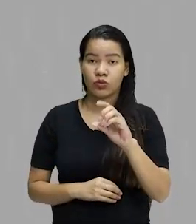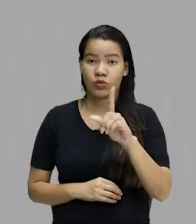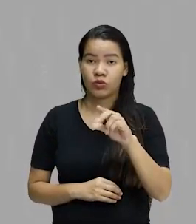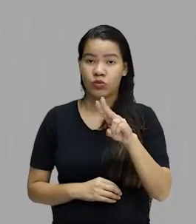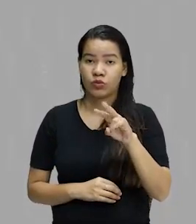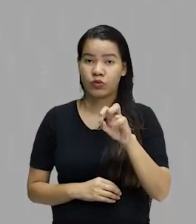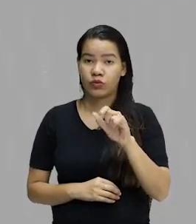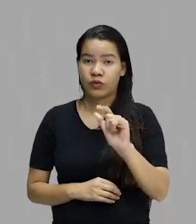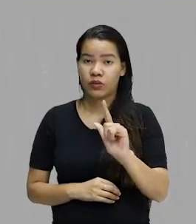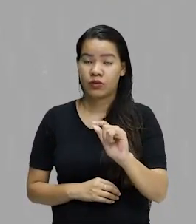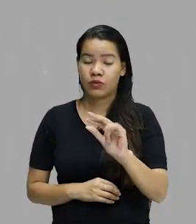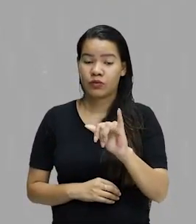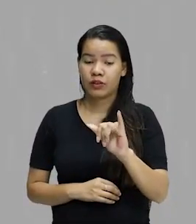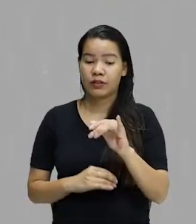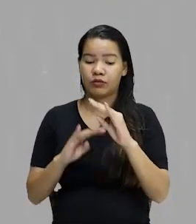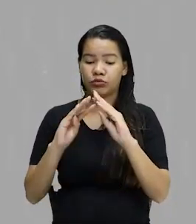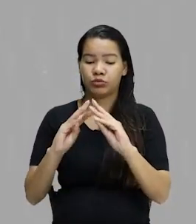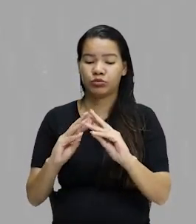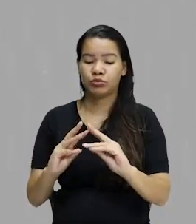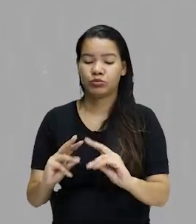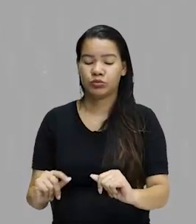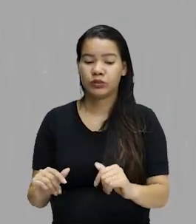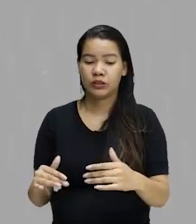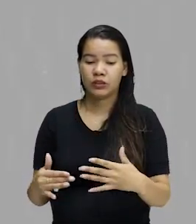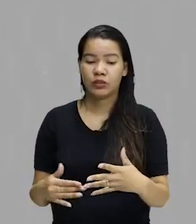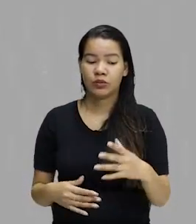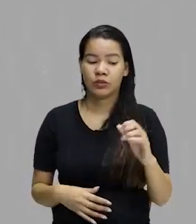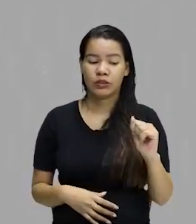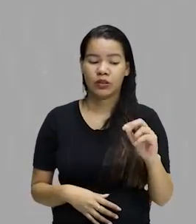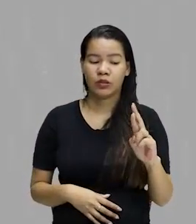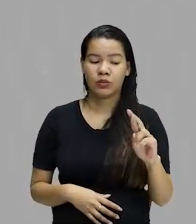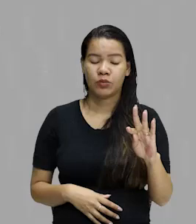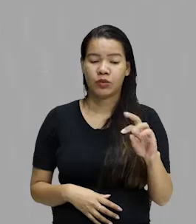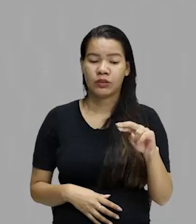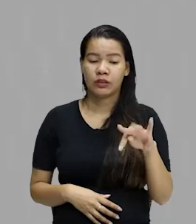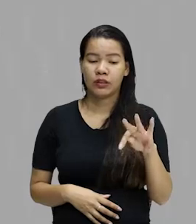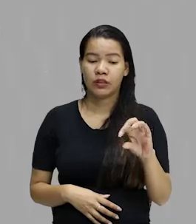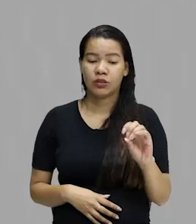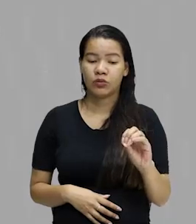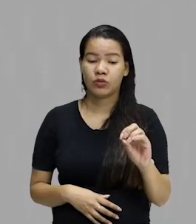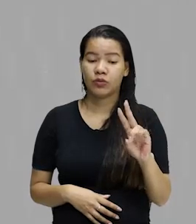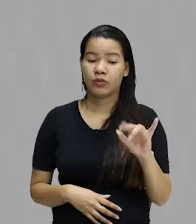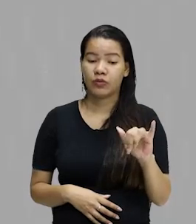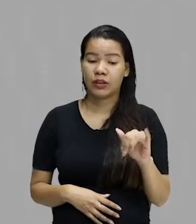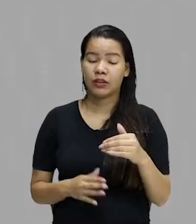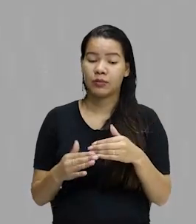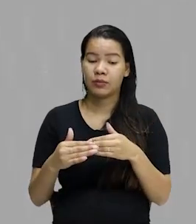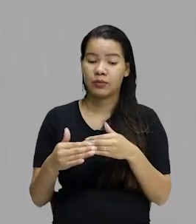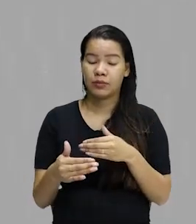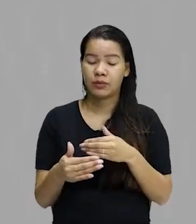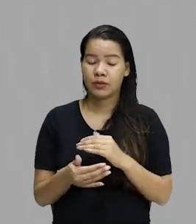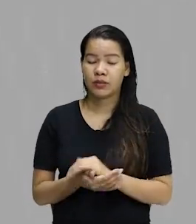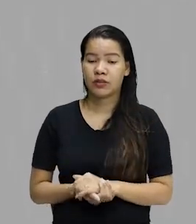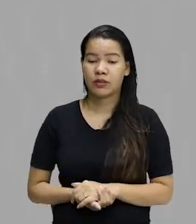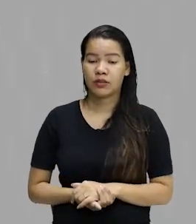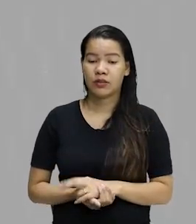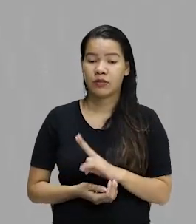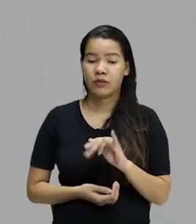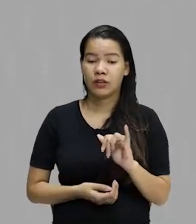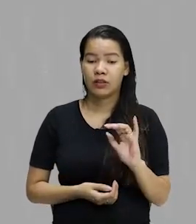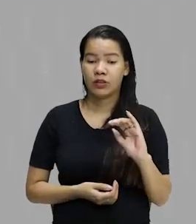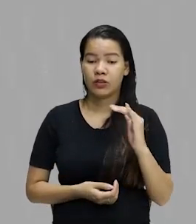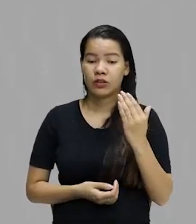ficar dissolvido. Aí o que acontece? O carbonato de bário ele vai precipitar, certo? Então vai